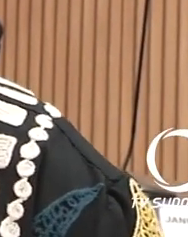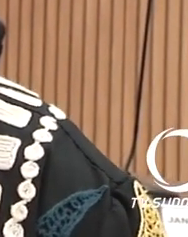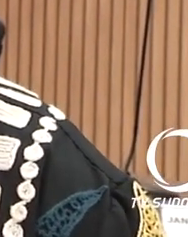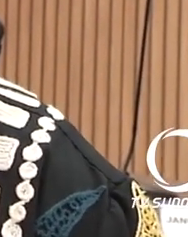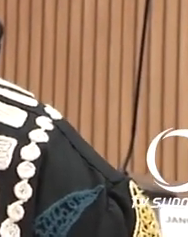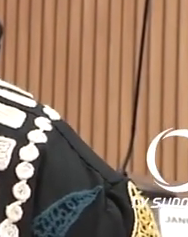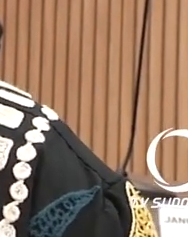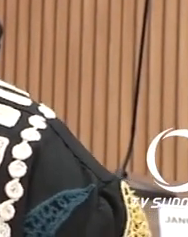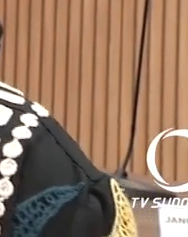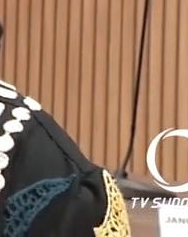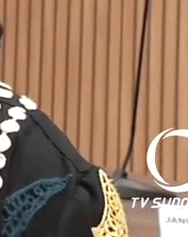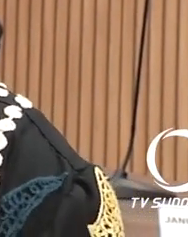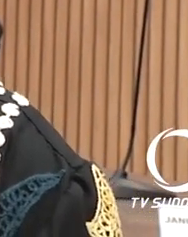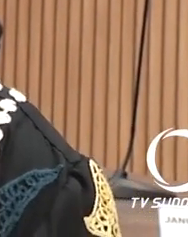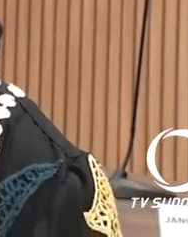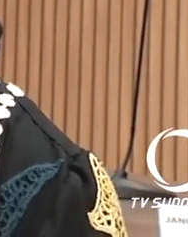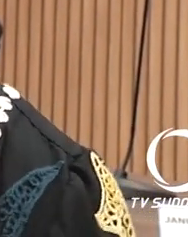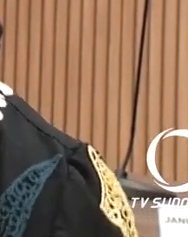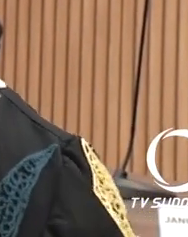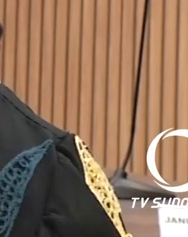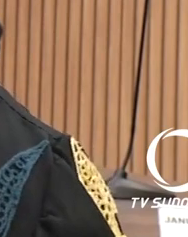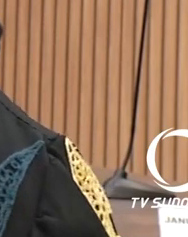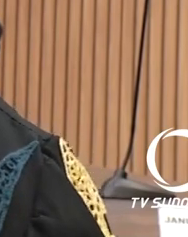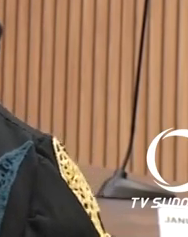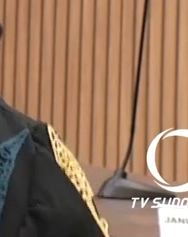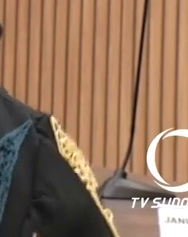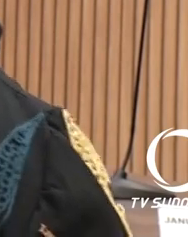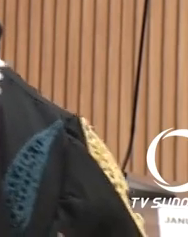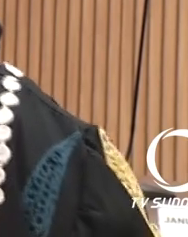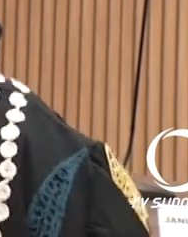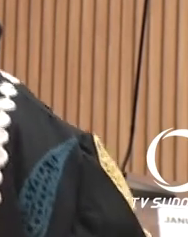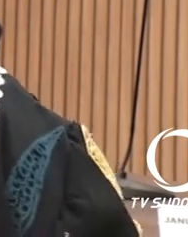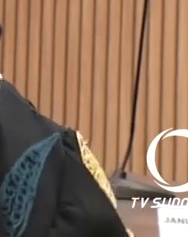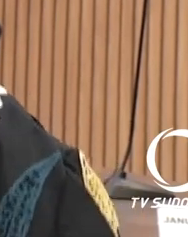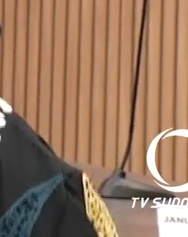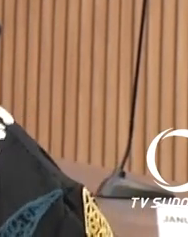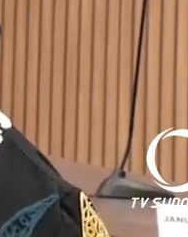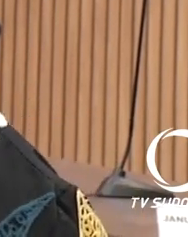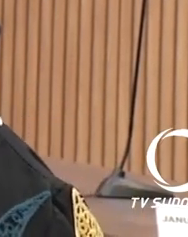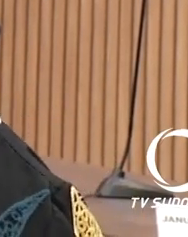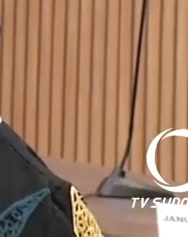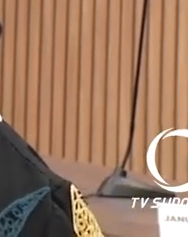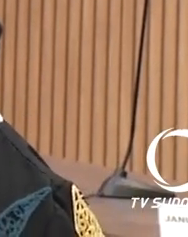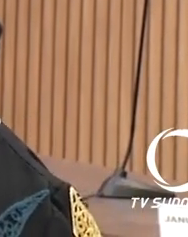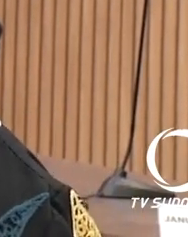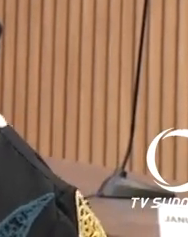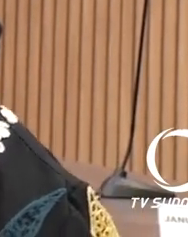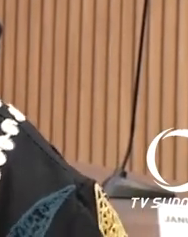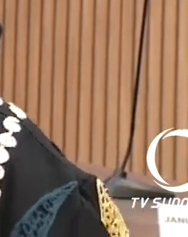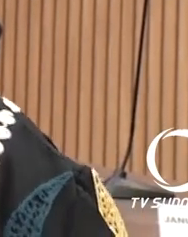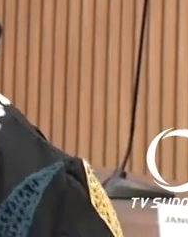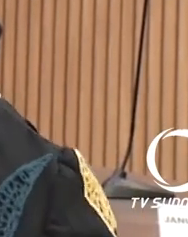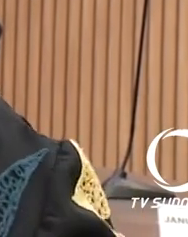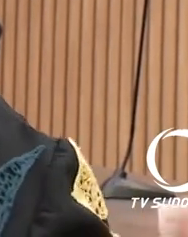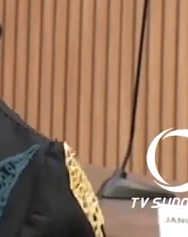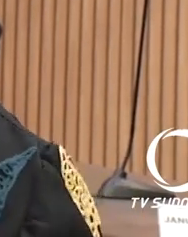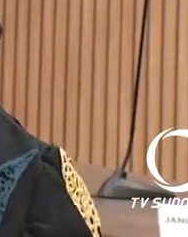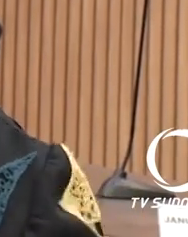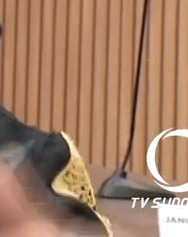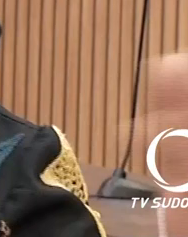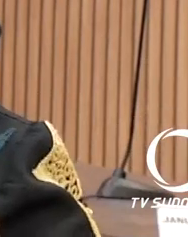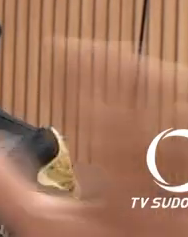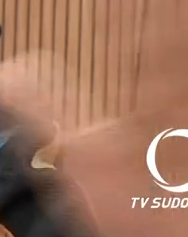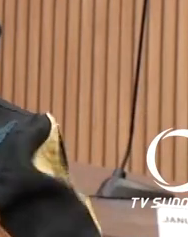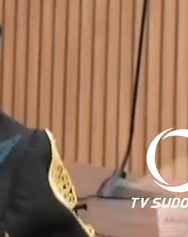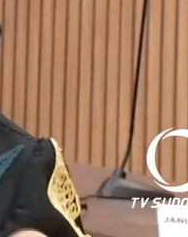aprendizado Igual eu falei para você e igual eu tava falando tivemos reforma na casa né reformas aí que foi